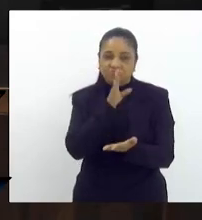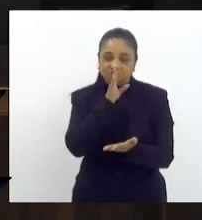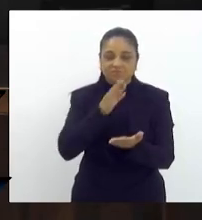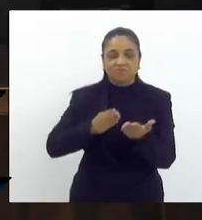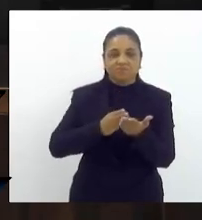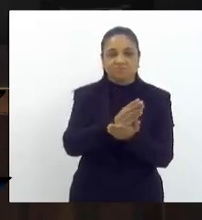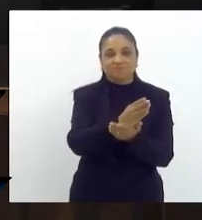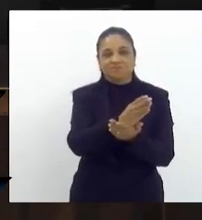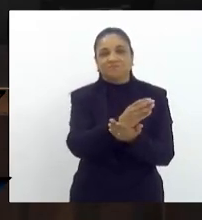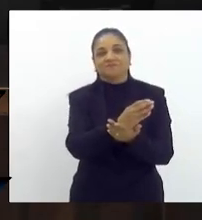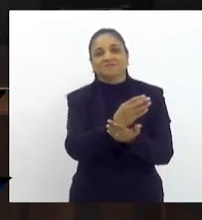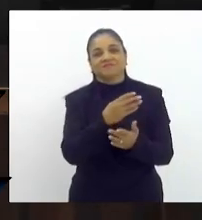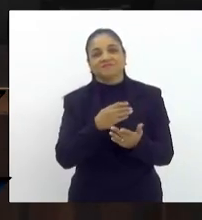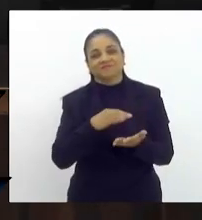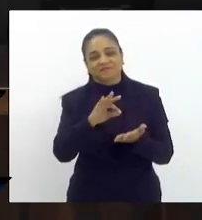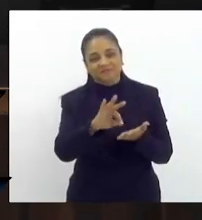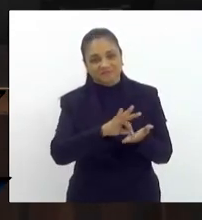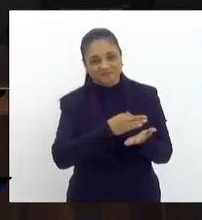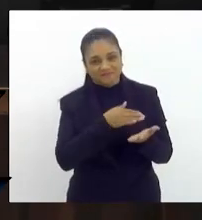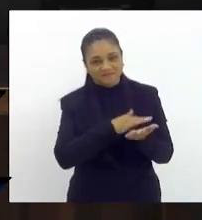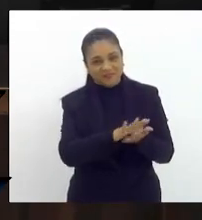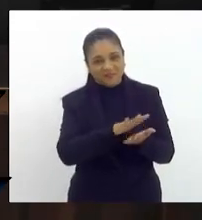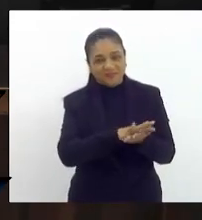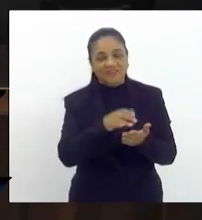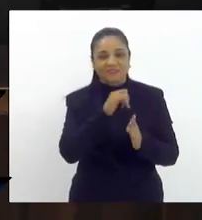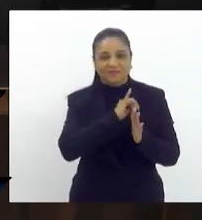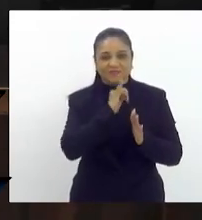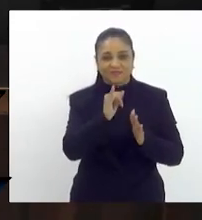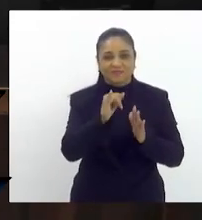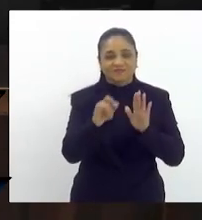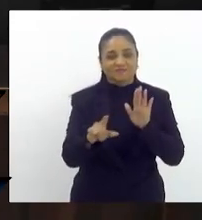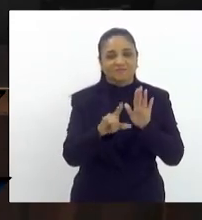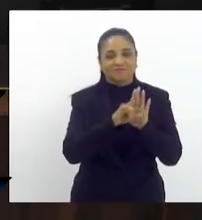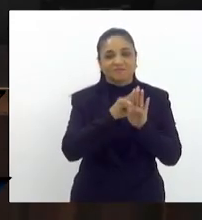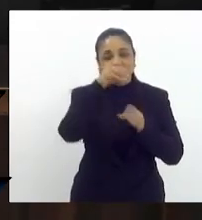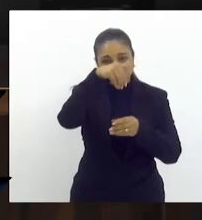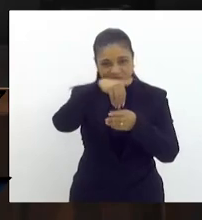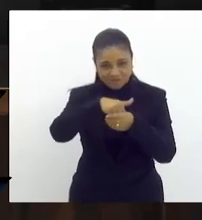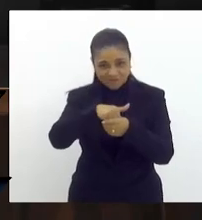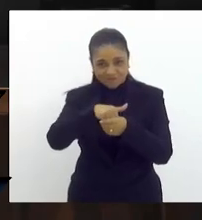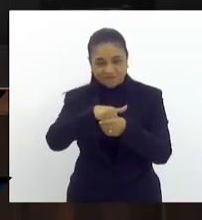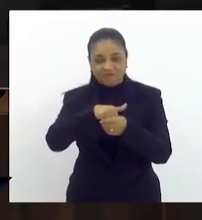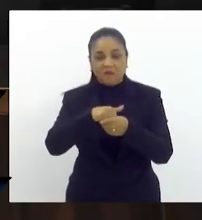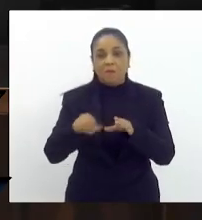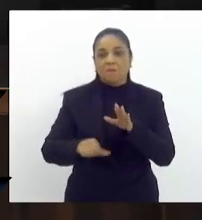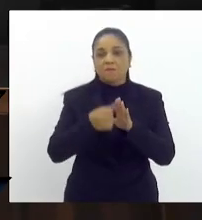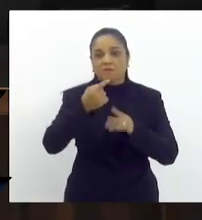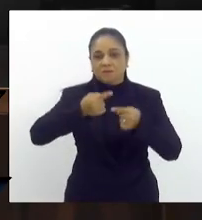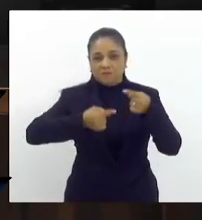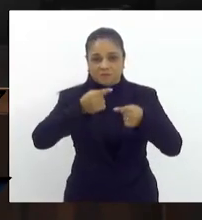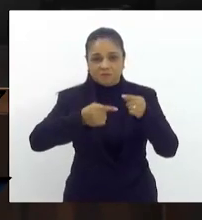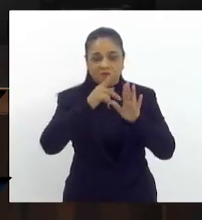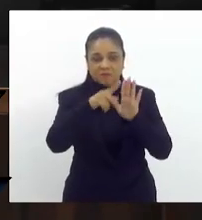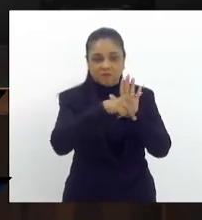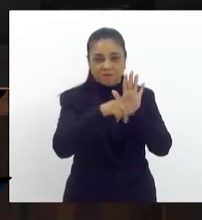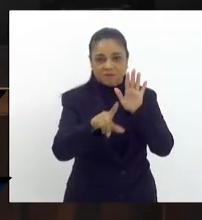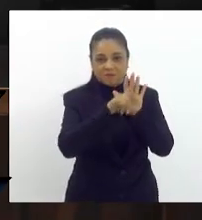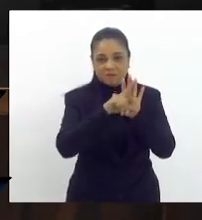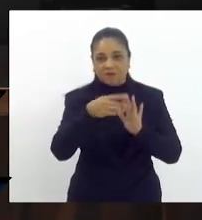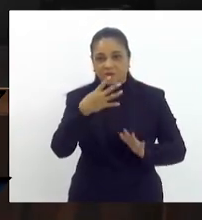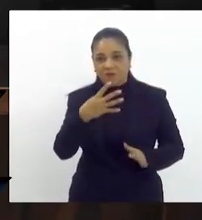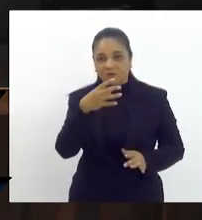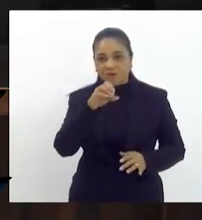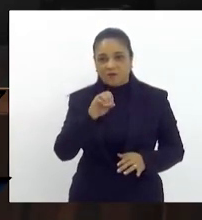aprovado vai autógrafo anuncio em votação em primeira discussão projeto de lei número